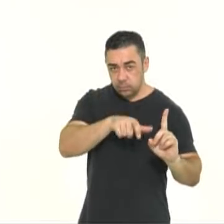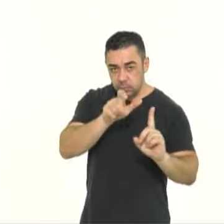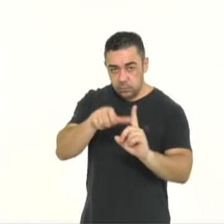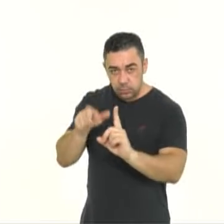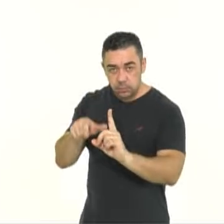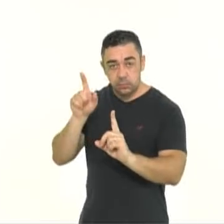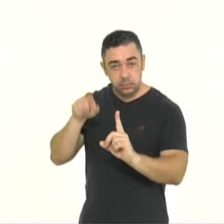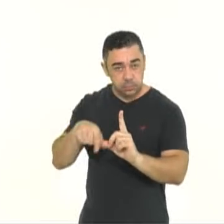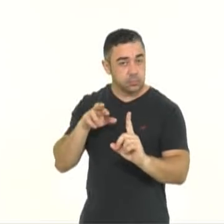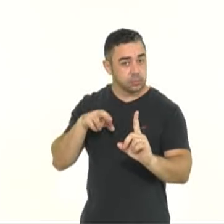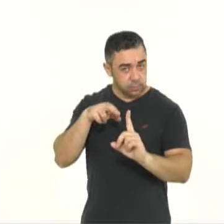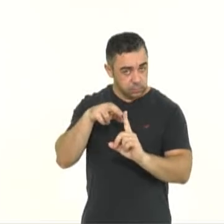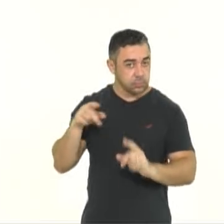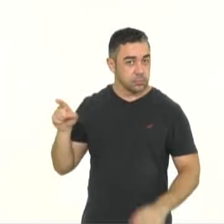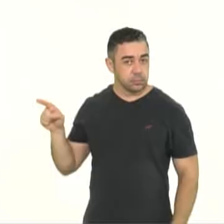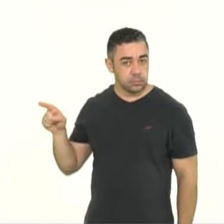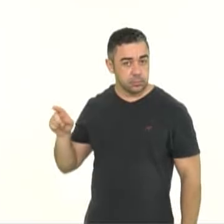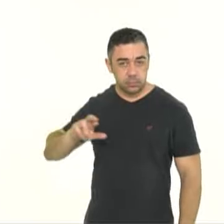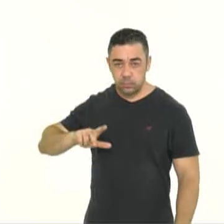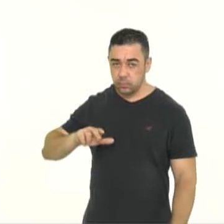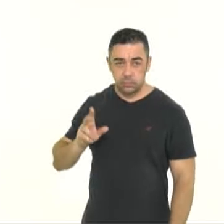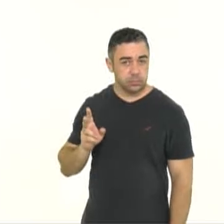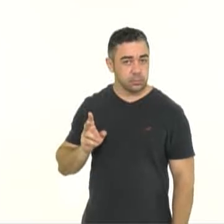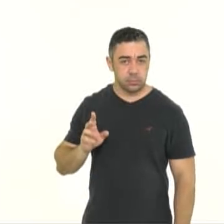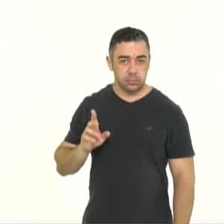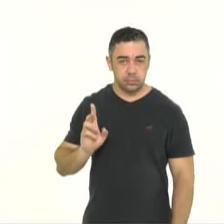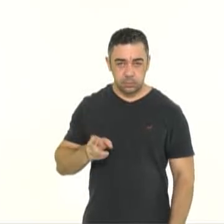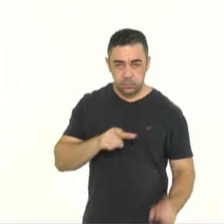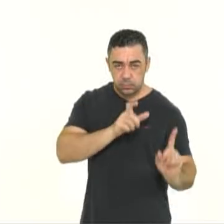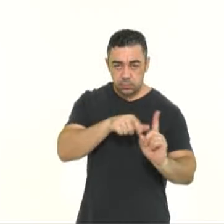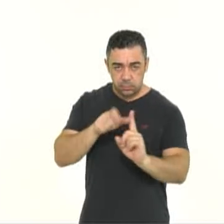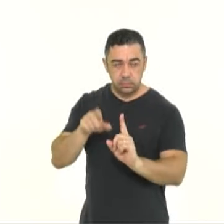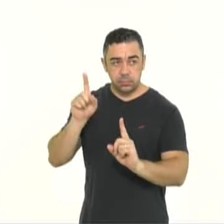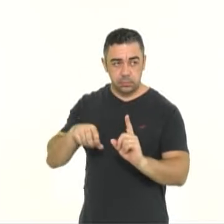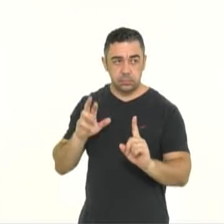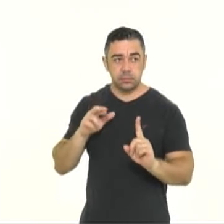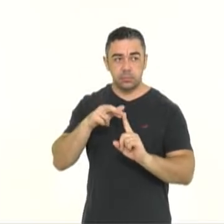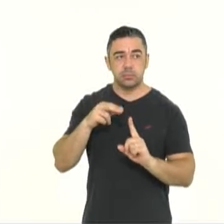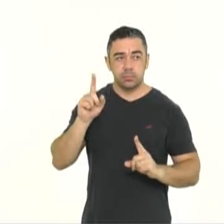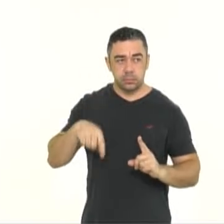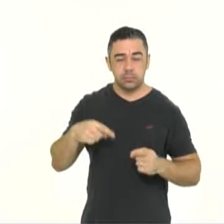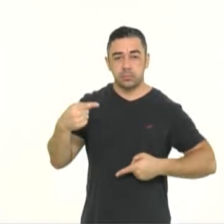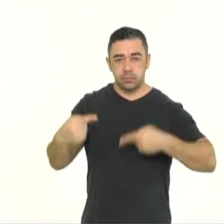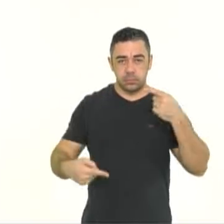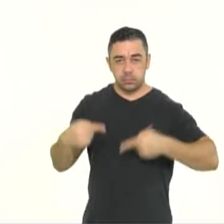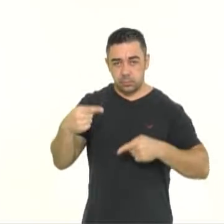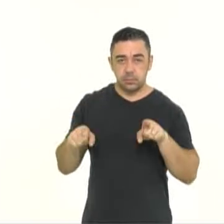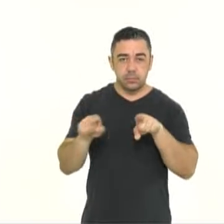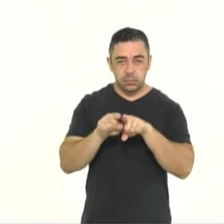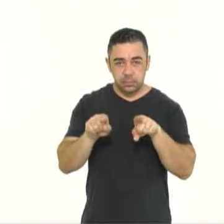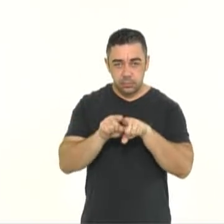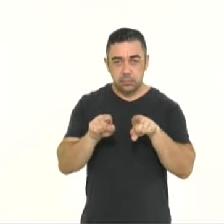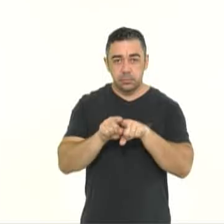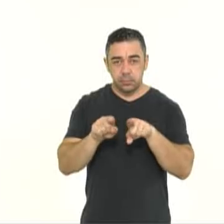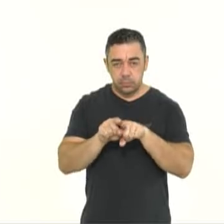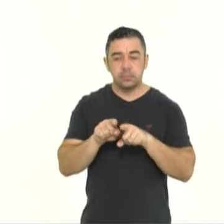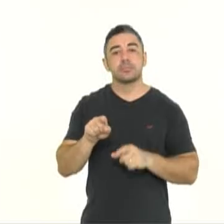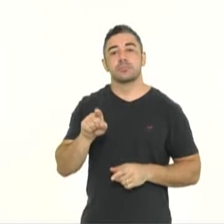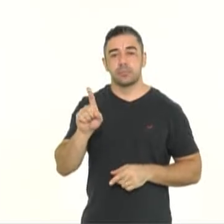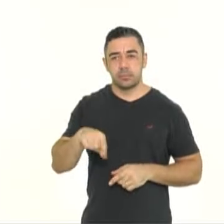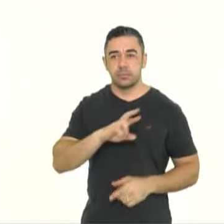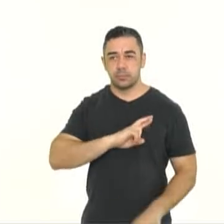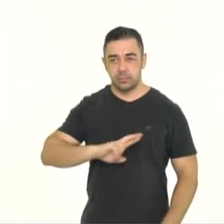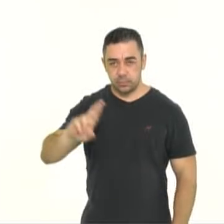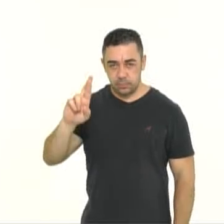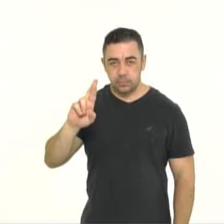estão referentes, não são os mesmos, mas dá uma referência de política e também de